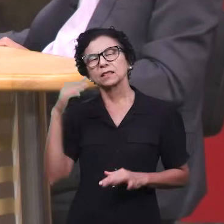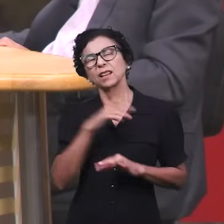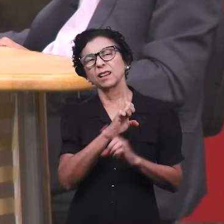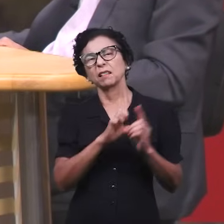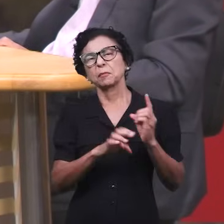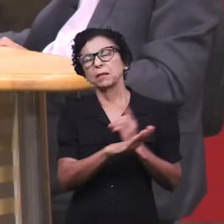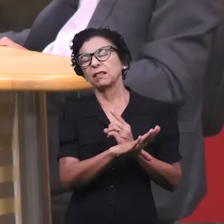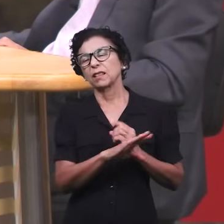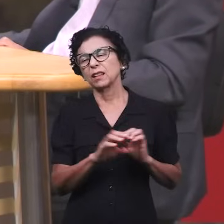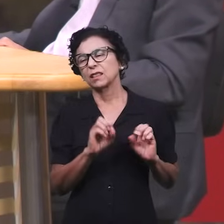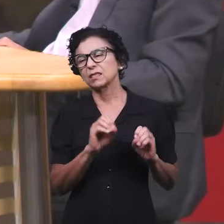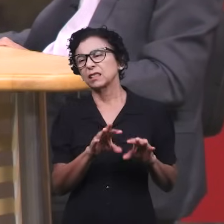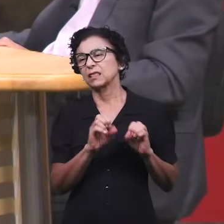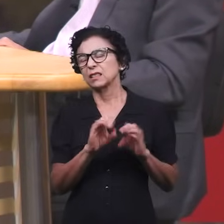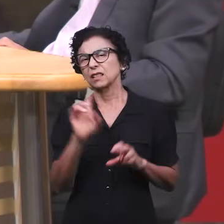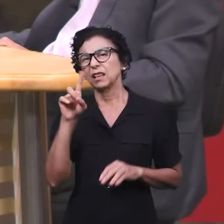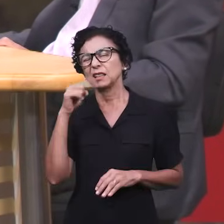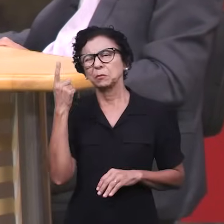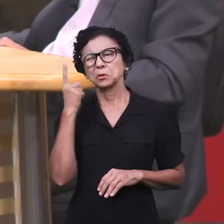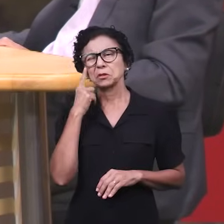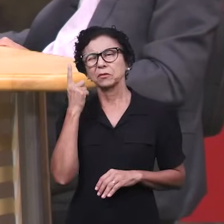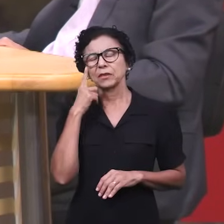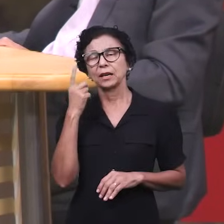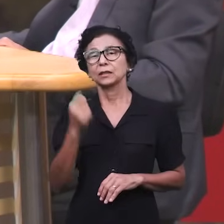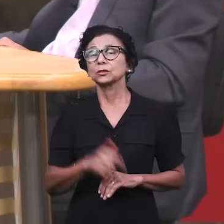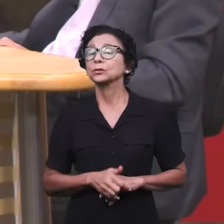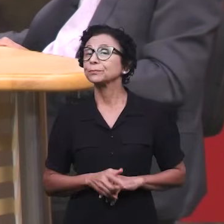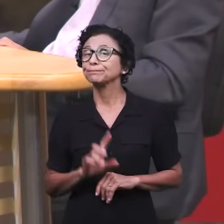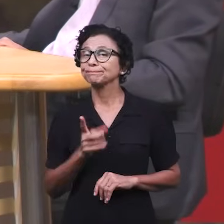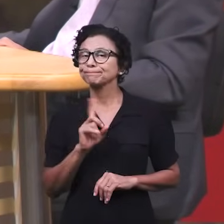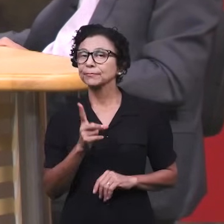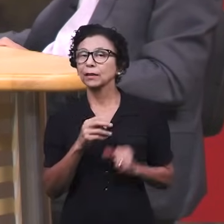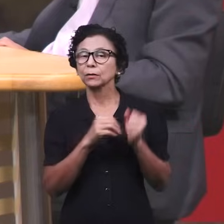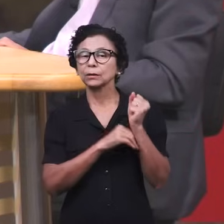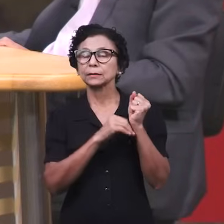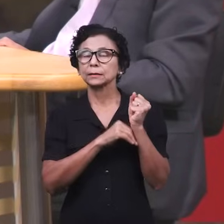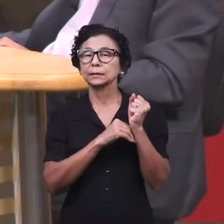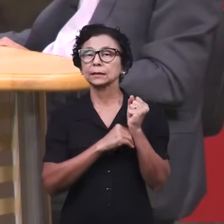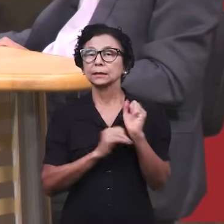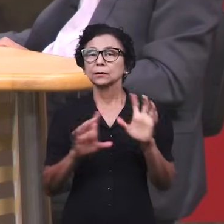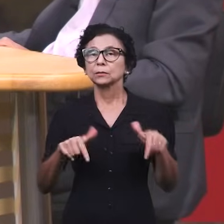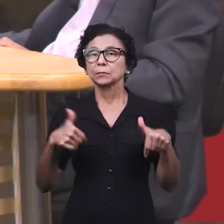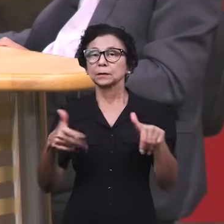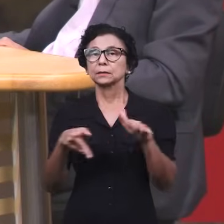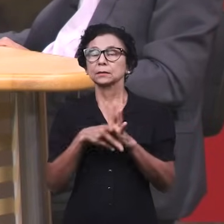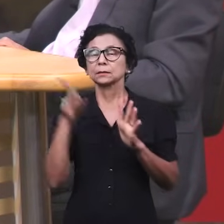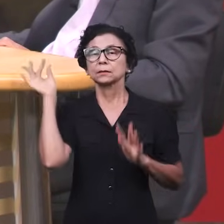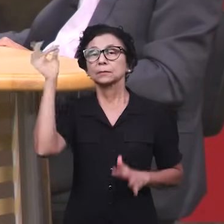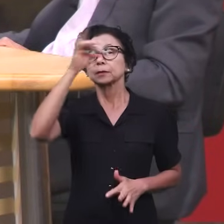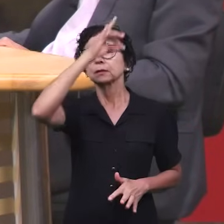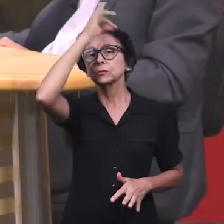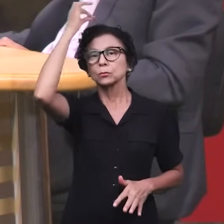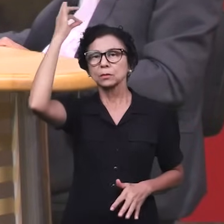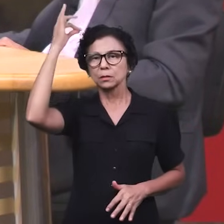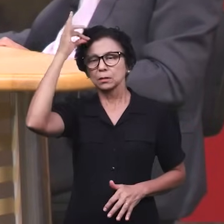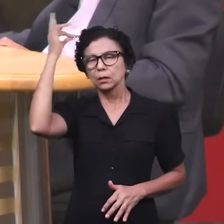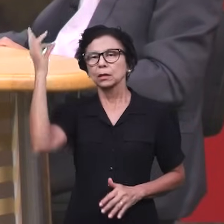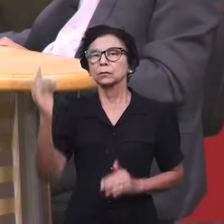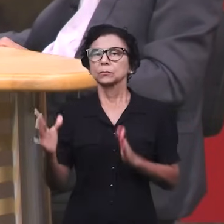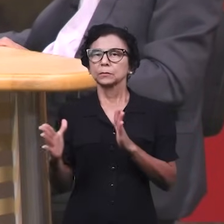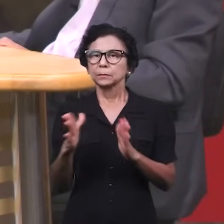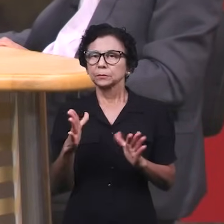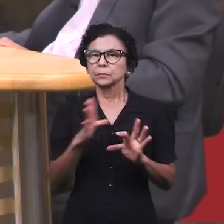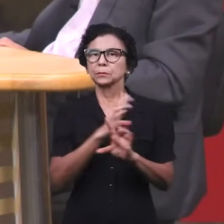isso não há uma operação do Senhor opção ali na escola bíblica dominical que o senhor está